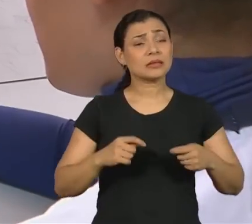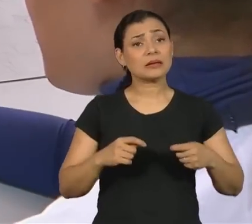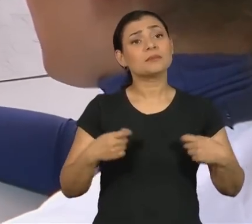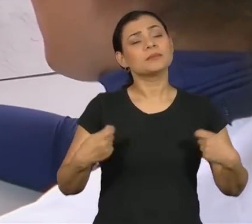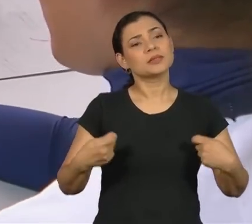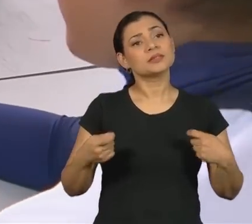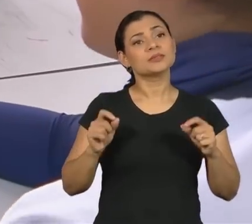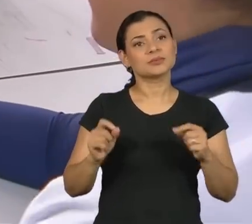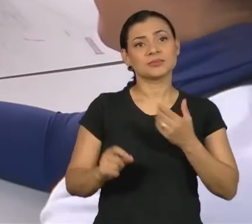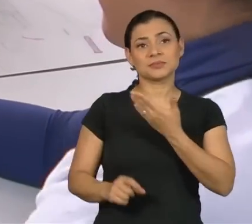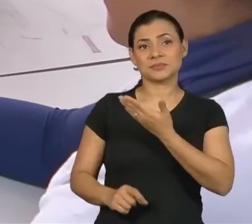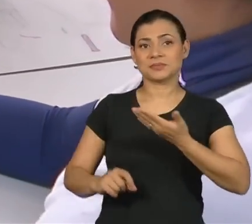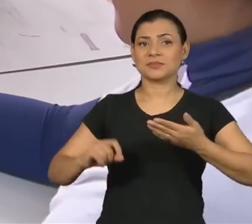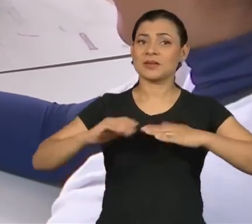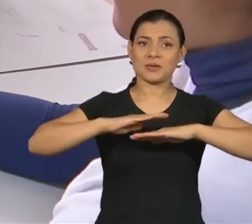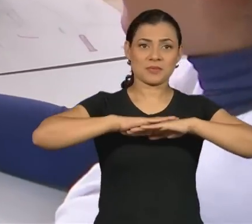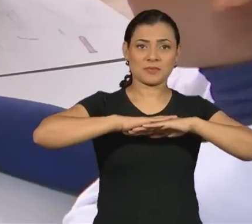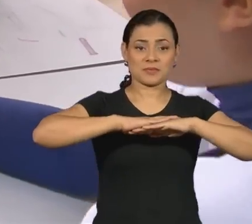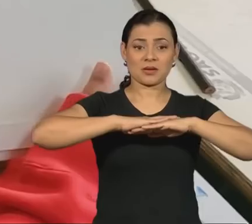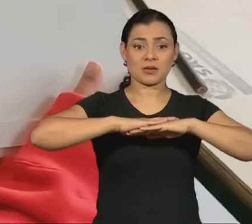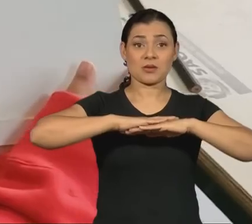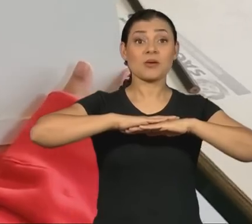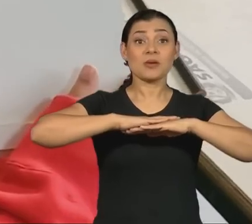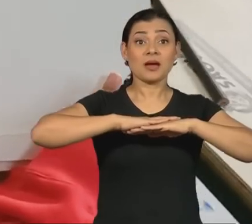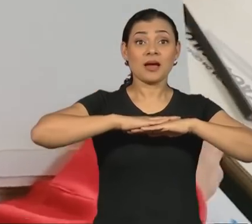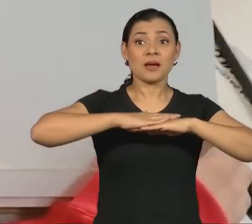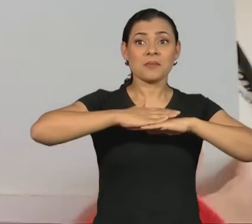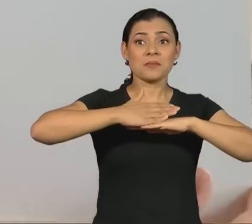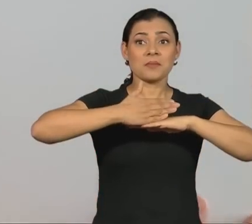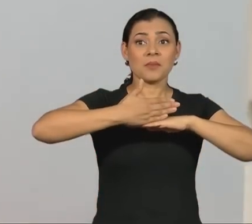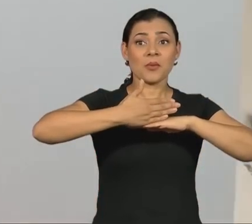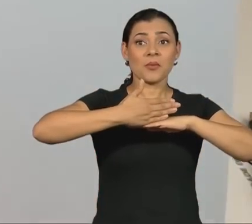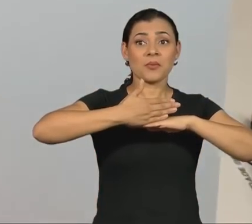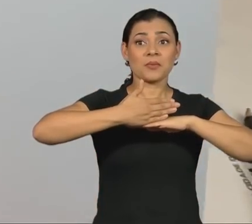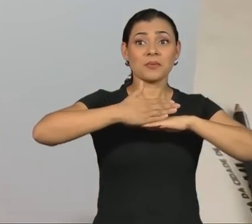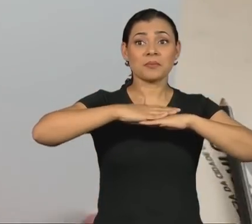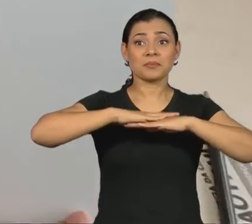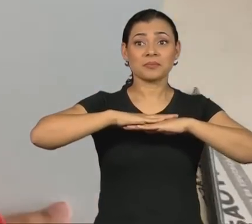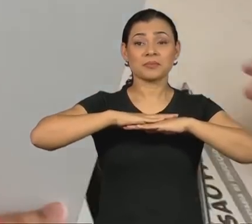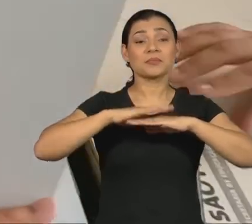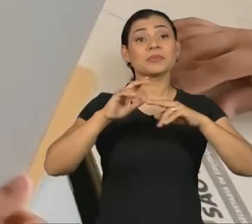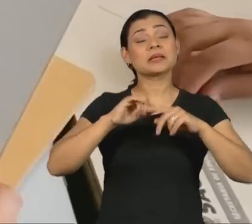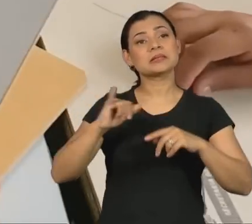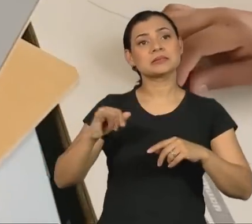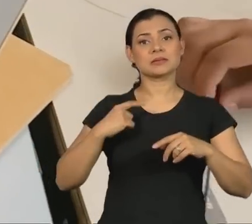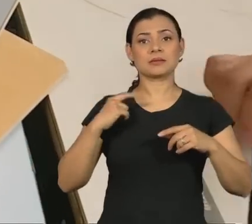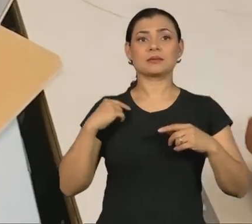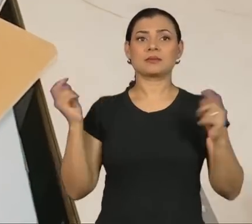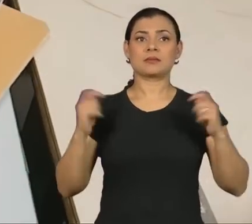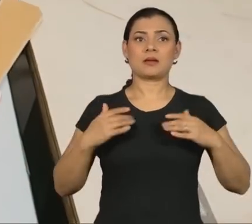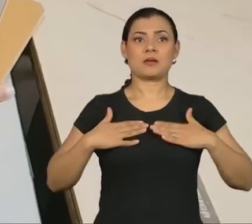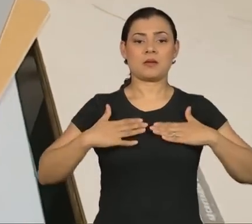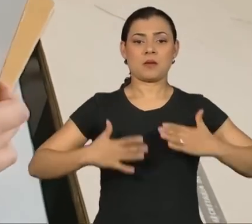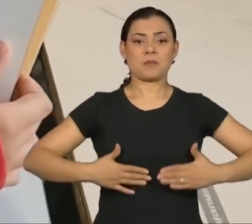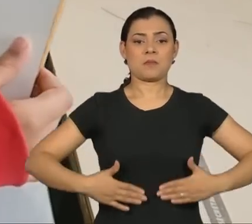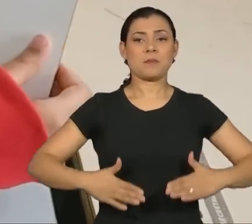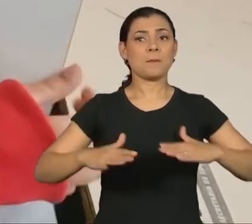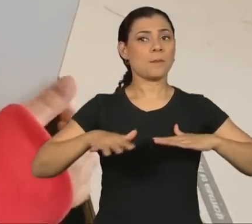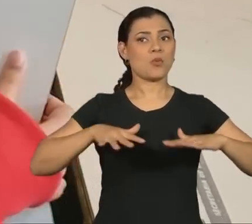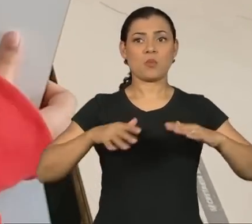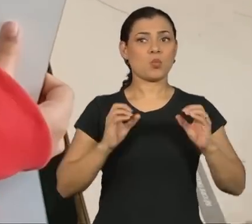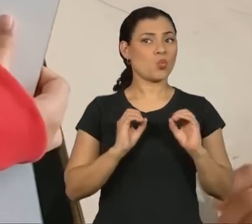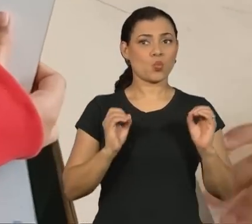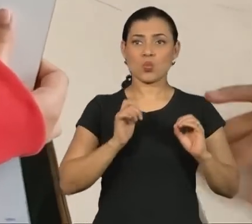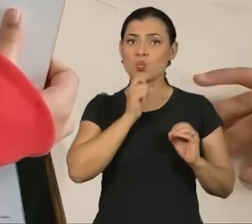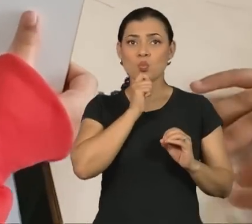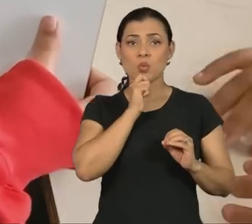o uso do plano inclinado. Porque se ele for um cadeirante que tem o tronco, que não se movimenta o tronco,